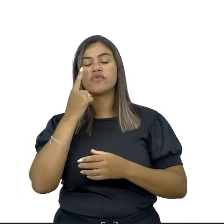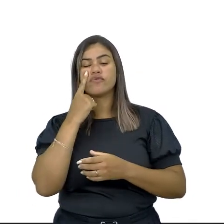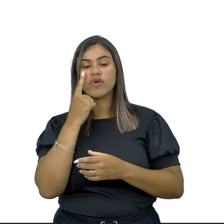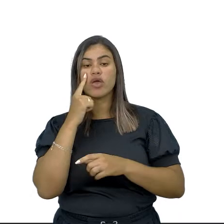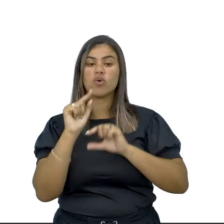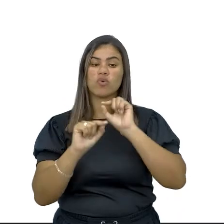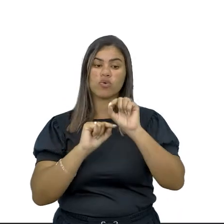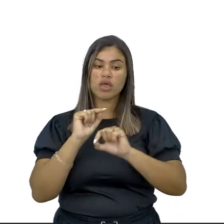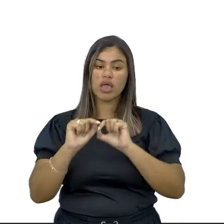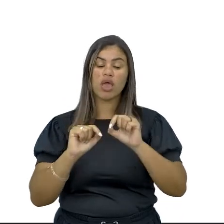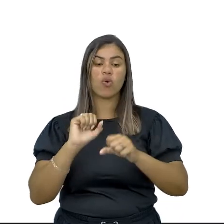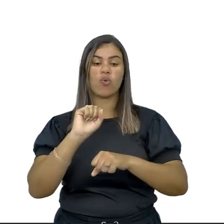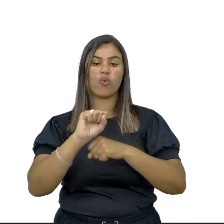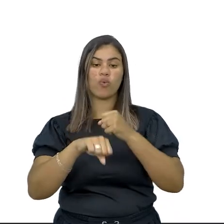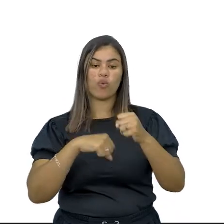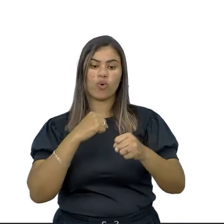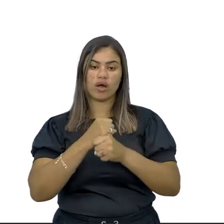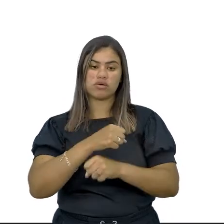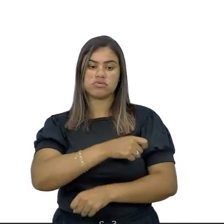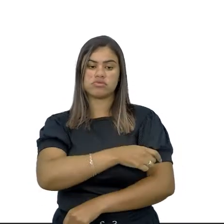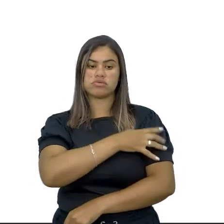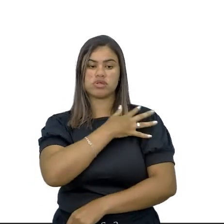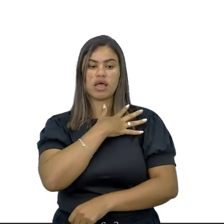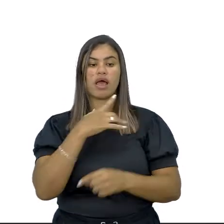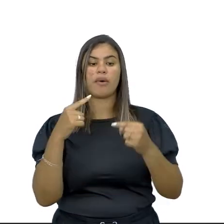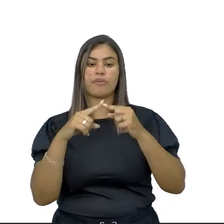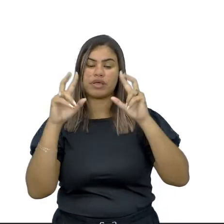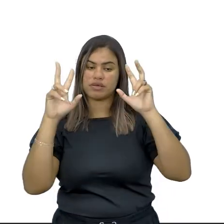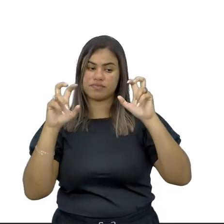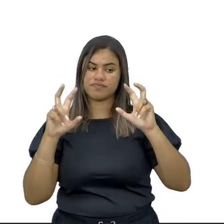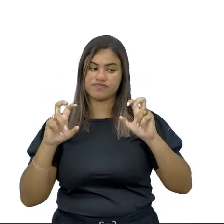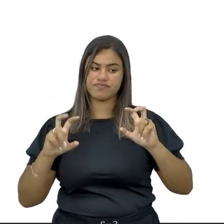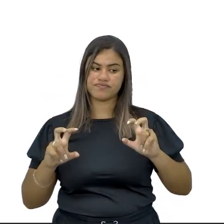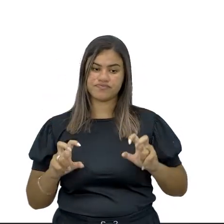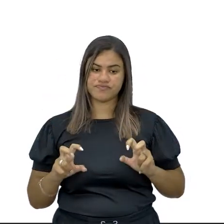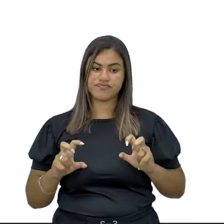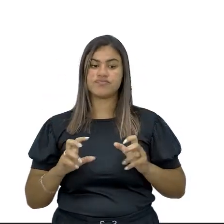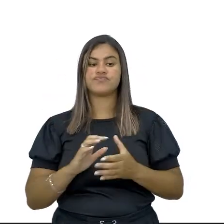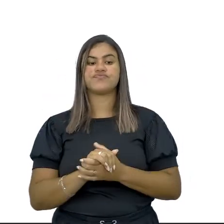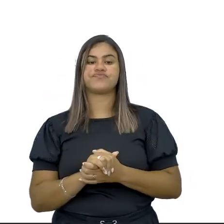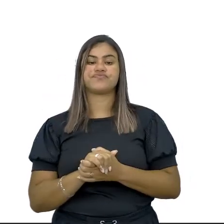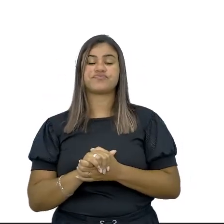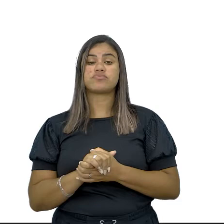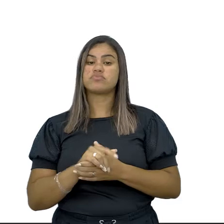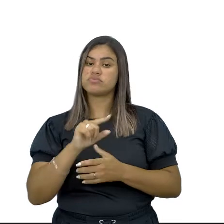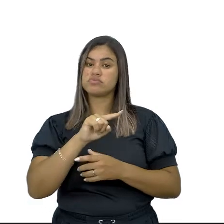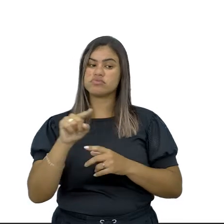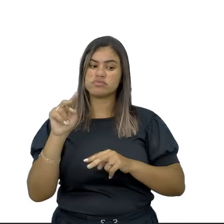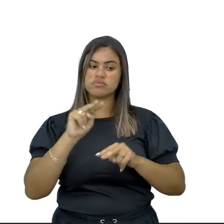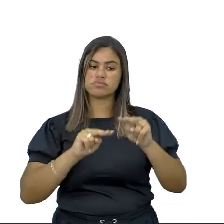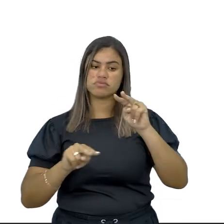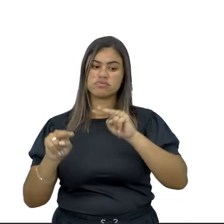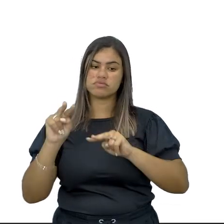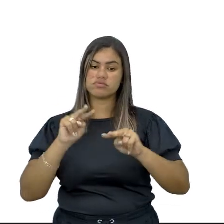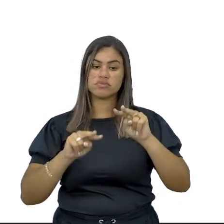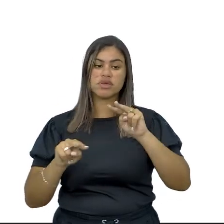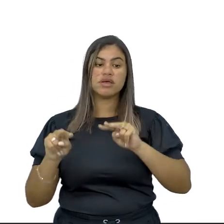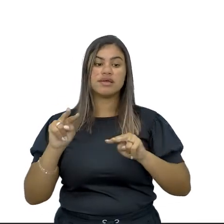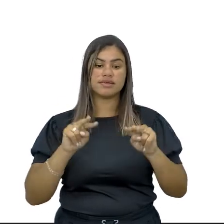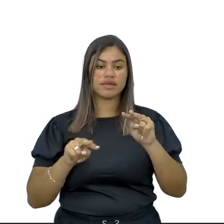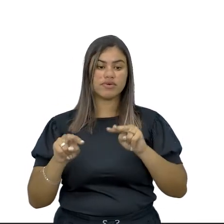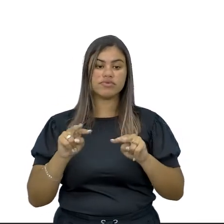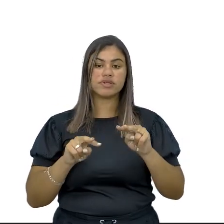estão distribuídas entre unidades temáticas. Então, como pode ser observado nesse exemplo do 9º ano,